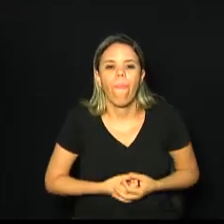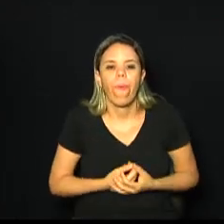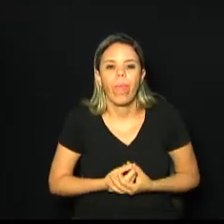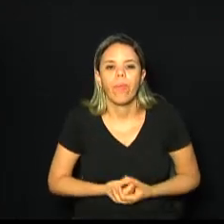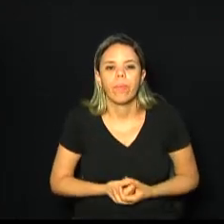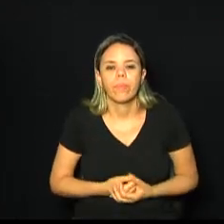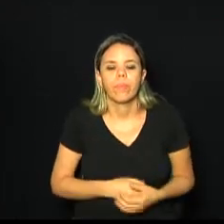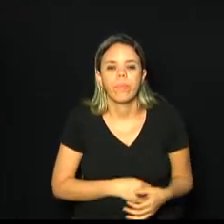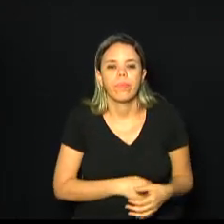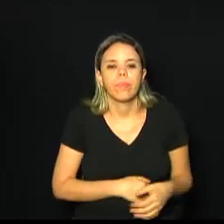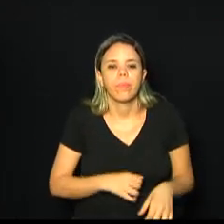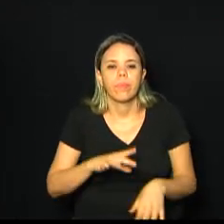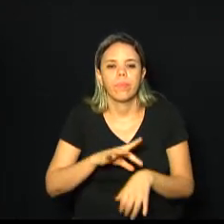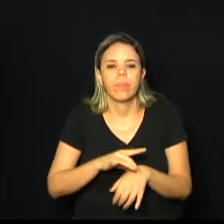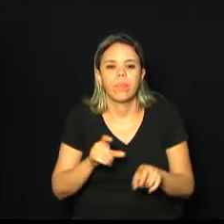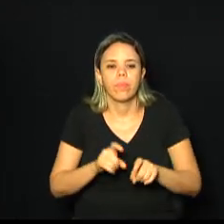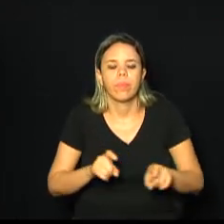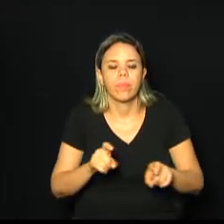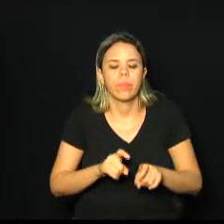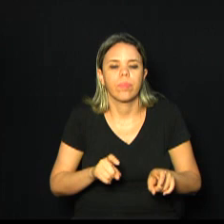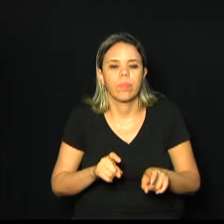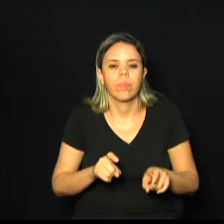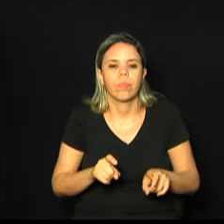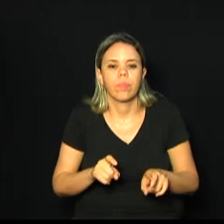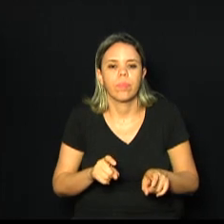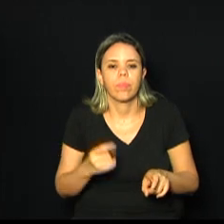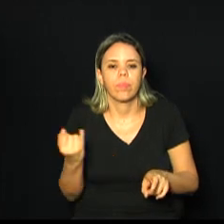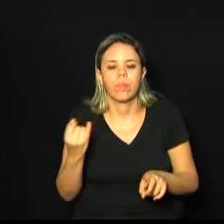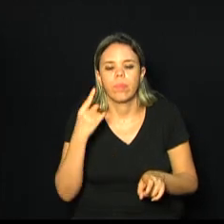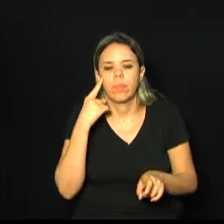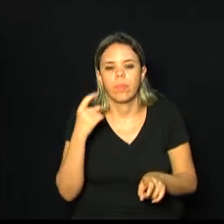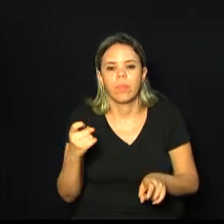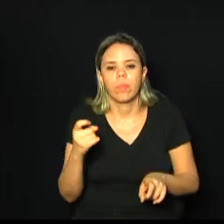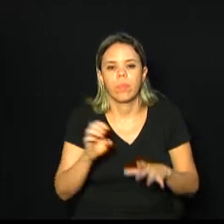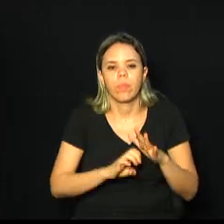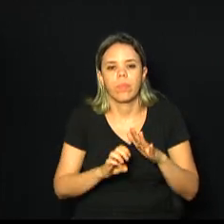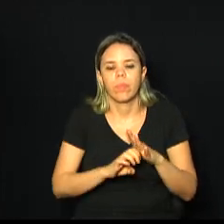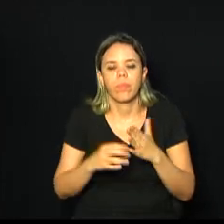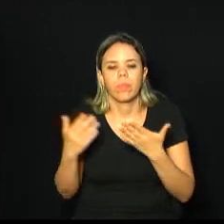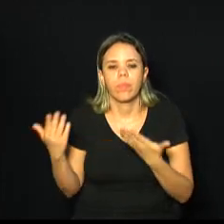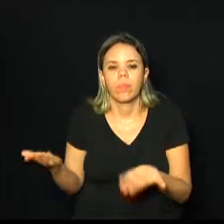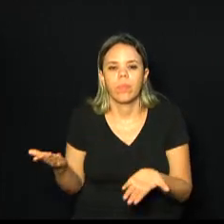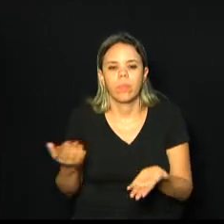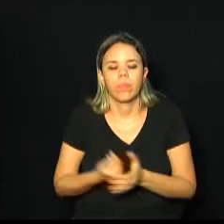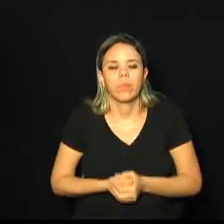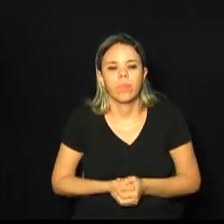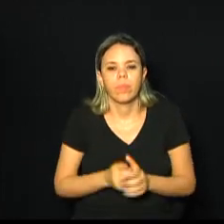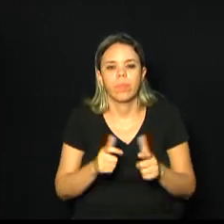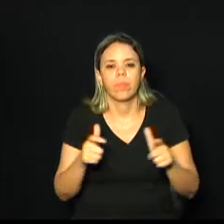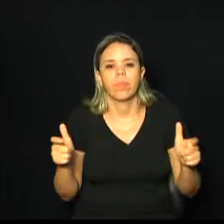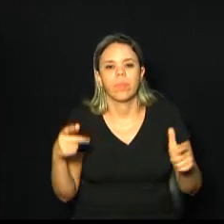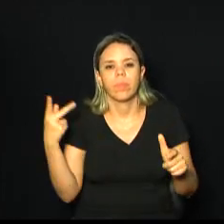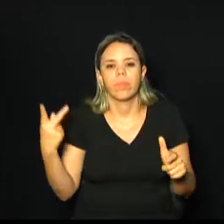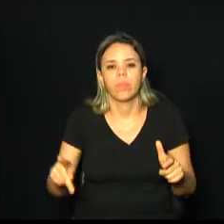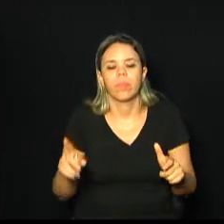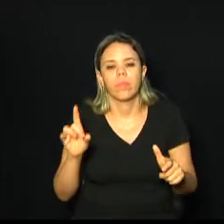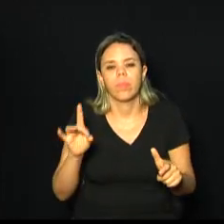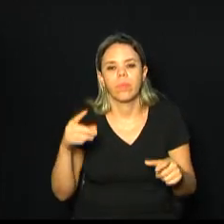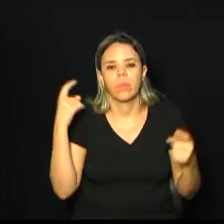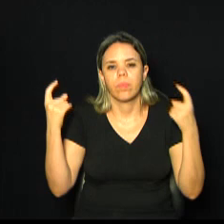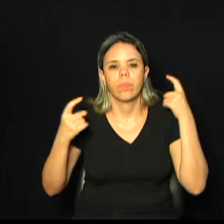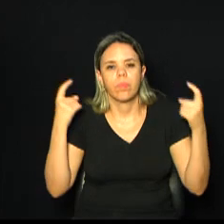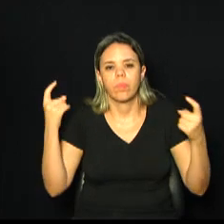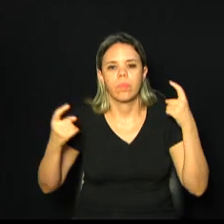A própria segurança da informação, né? Um ponto interessante, muitas empresas, a maioria delas, só se